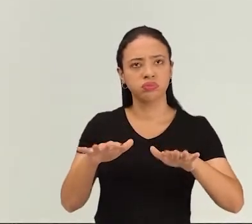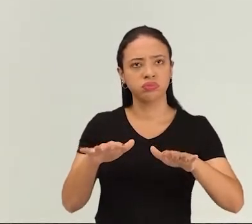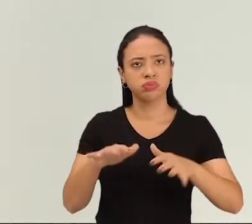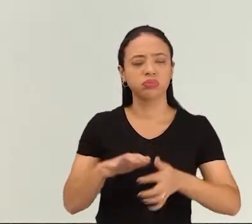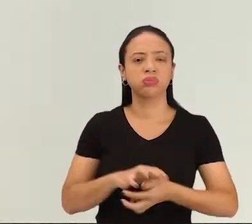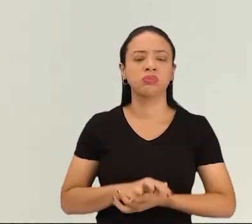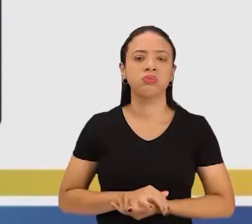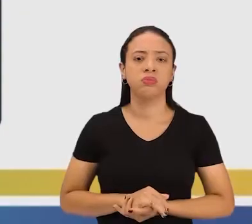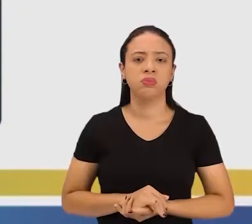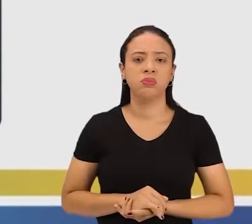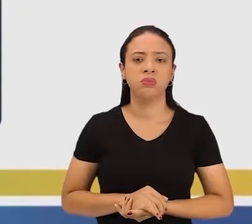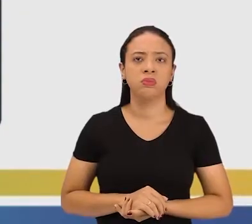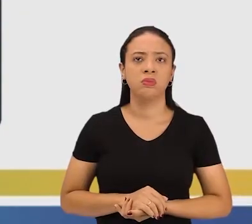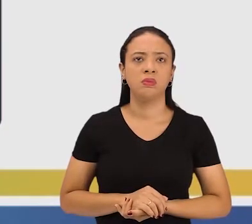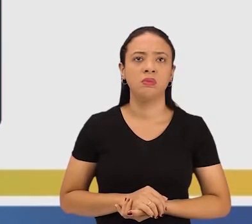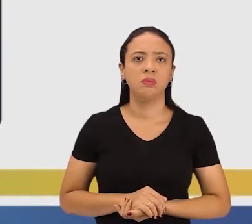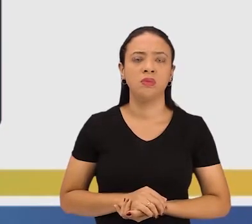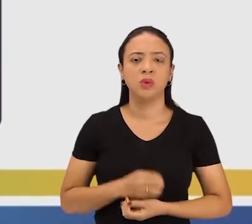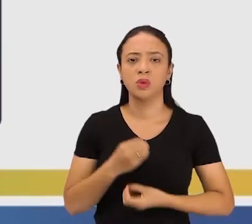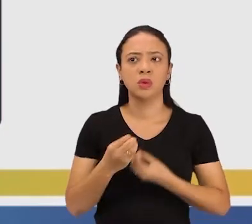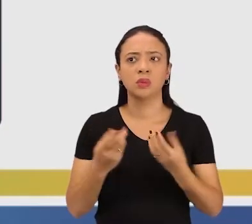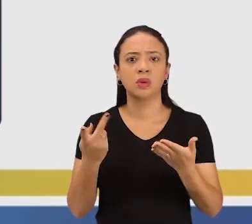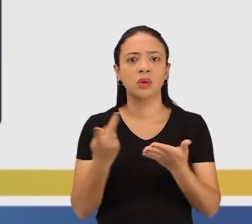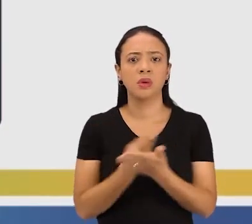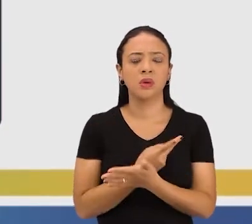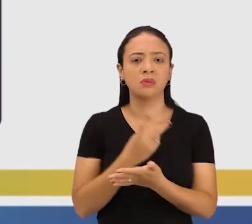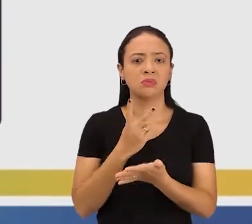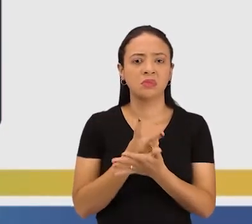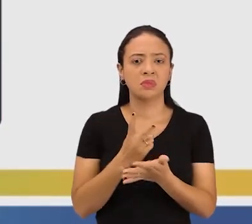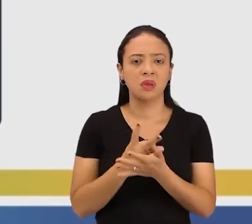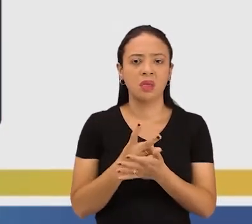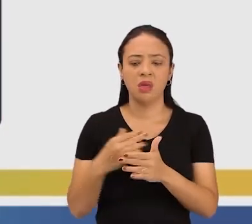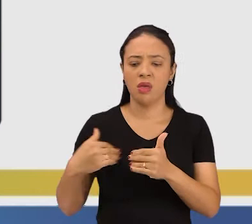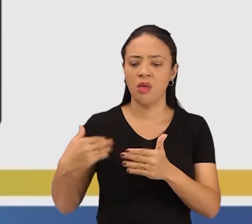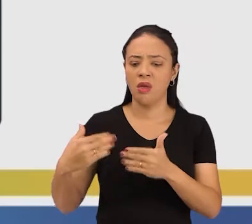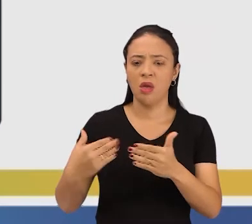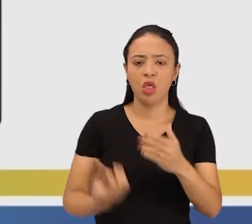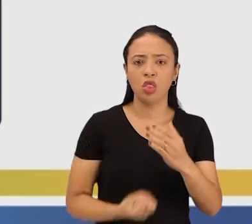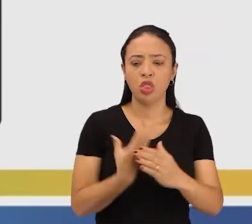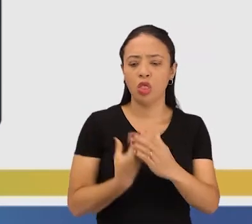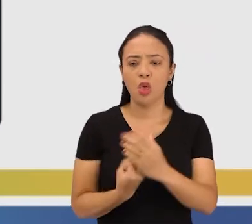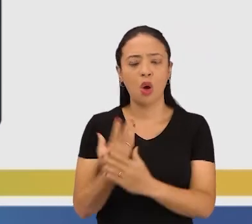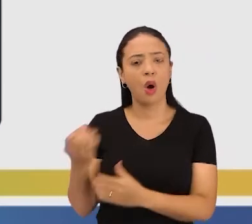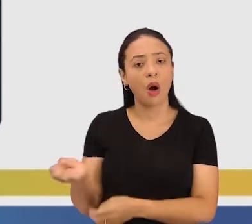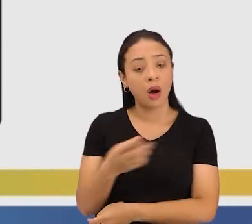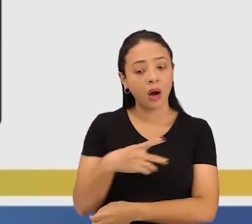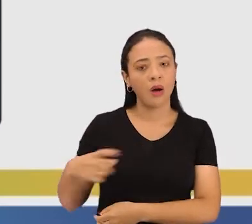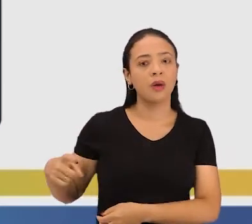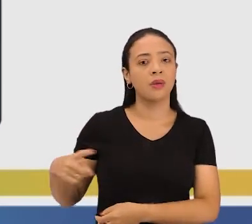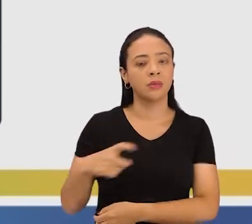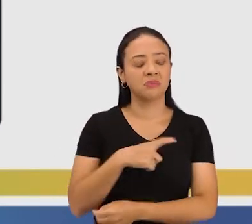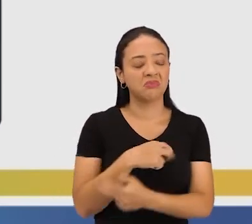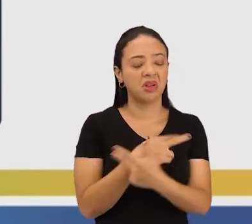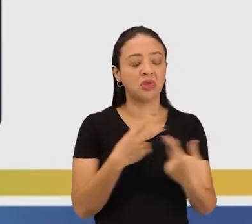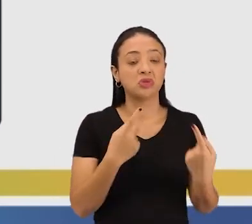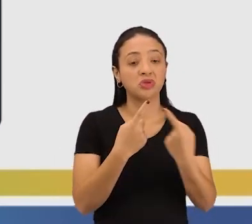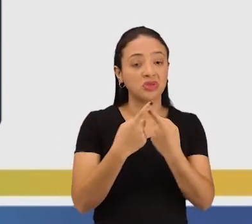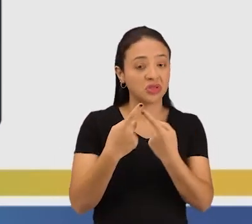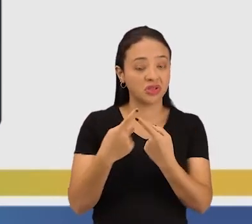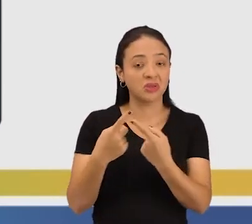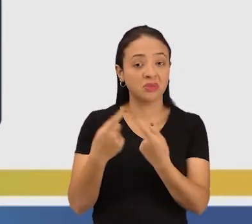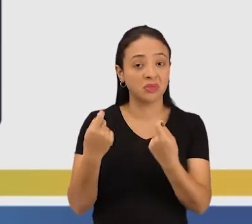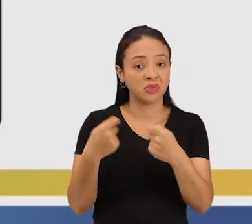de reprodução? Como é que elas continuam perpetuando então sua espécie? Existem vários tipos de